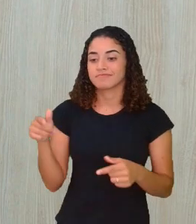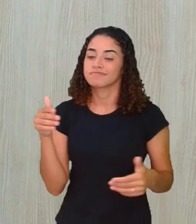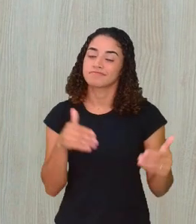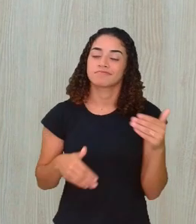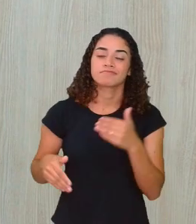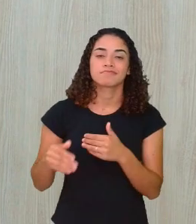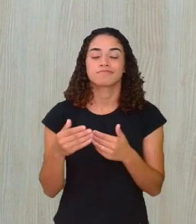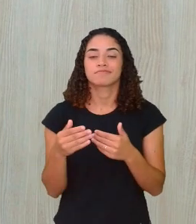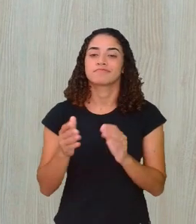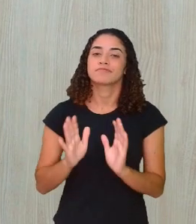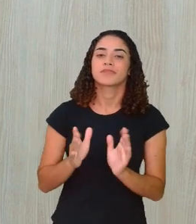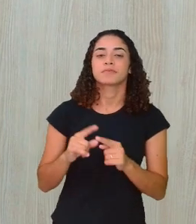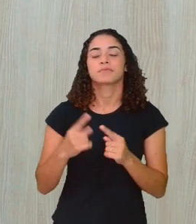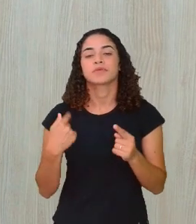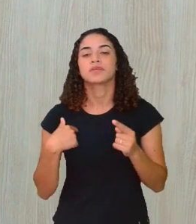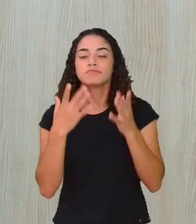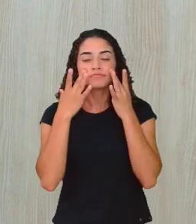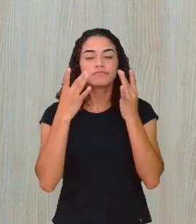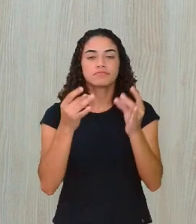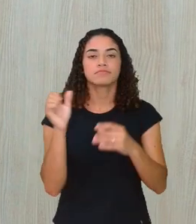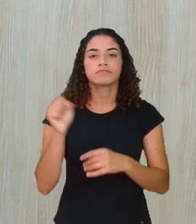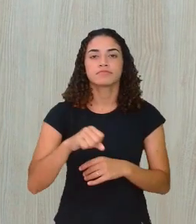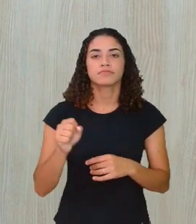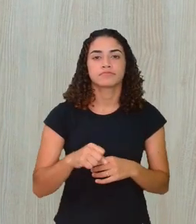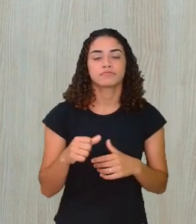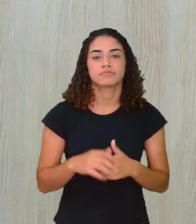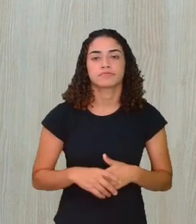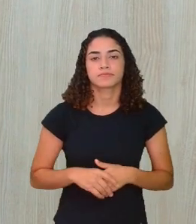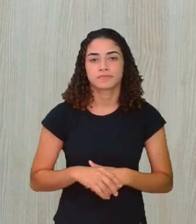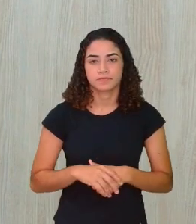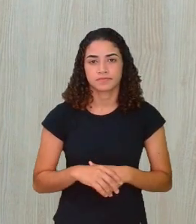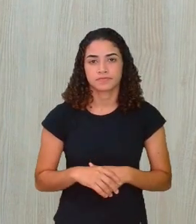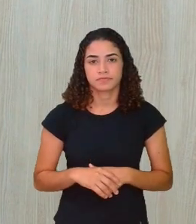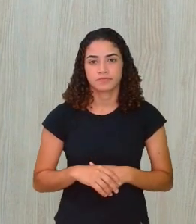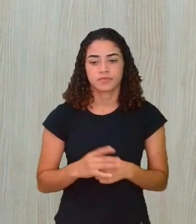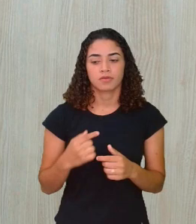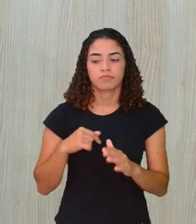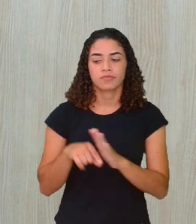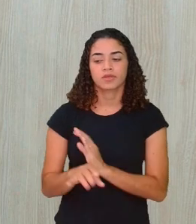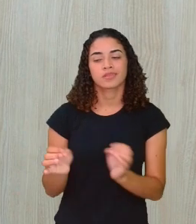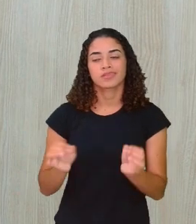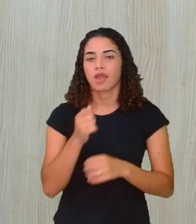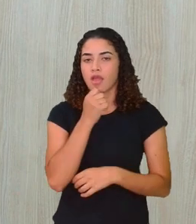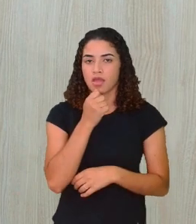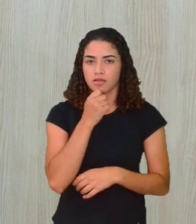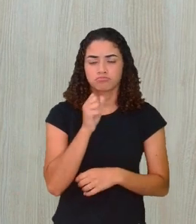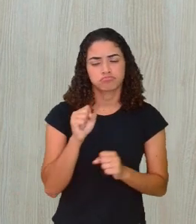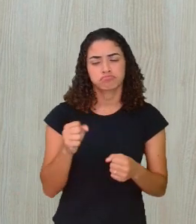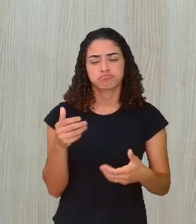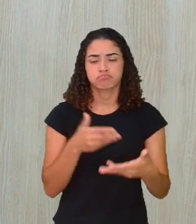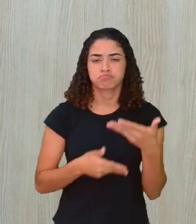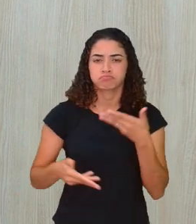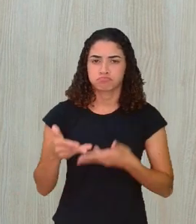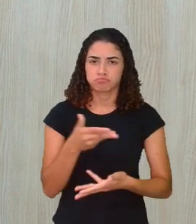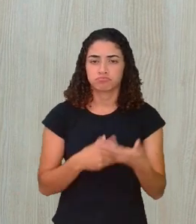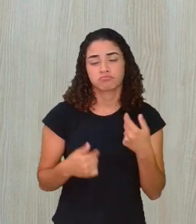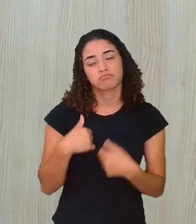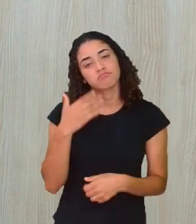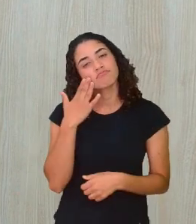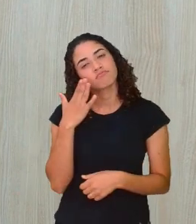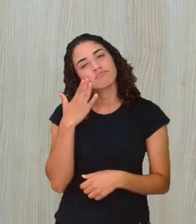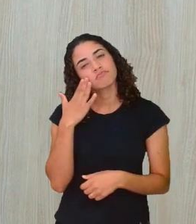bastante atenção, mas não colocou nenhuma questão. Gente, pode interagir, certo? Eu sei